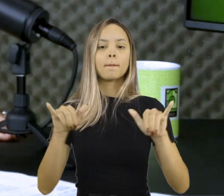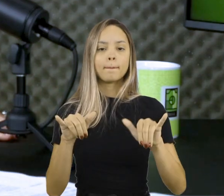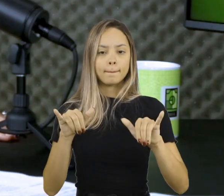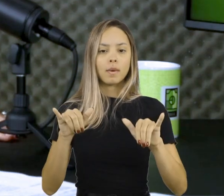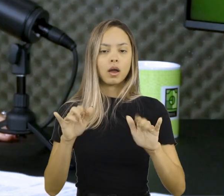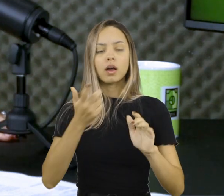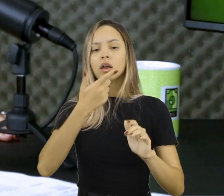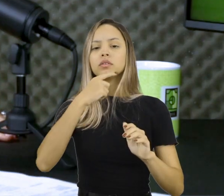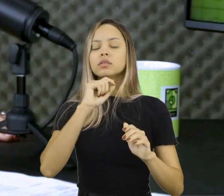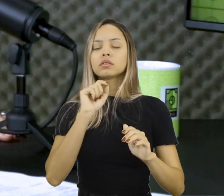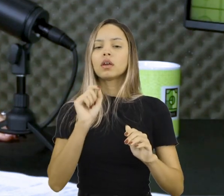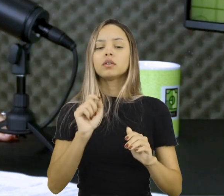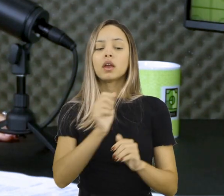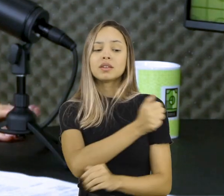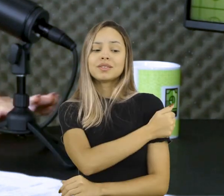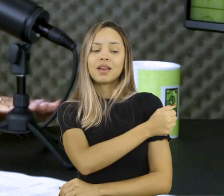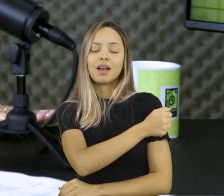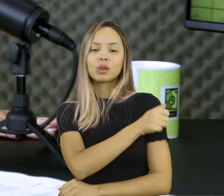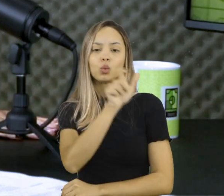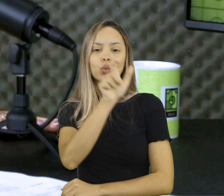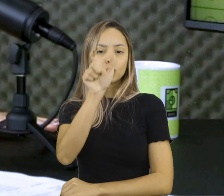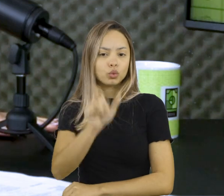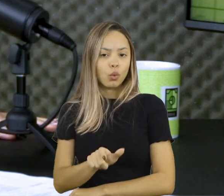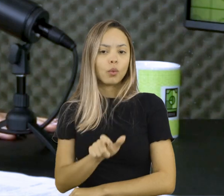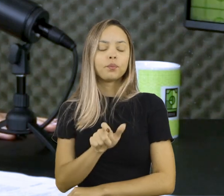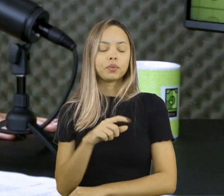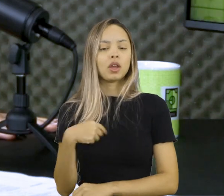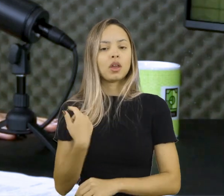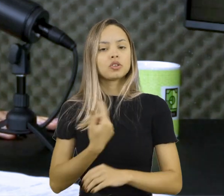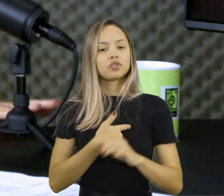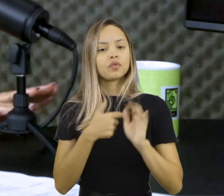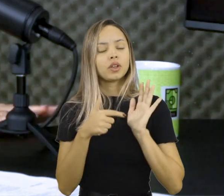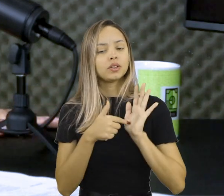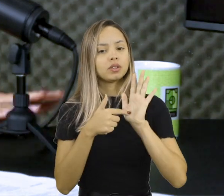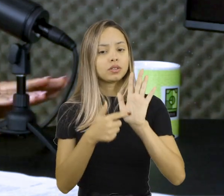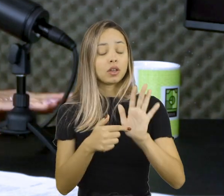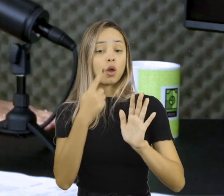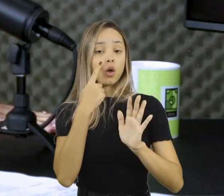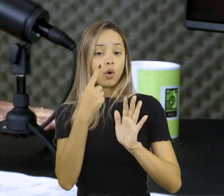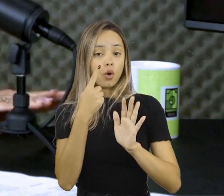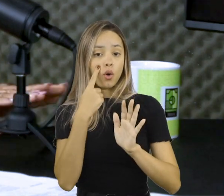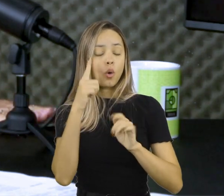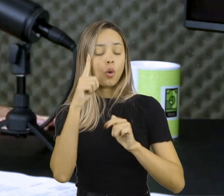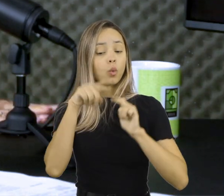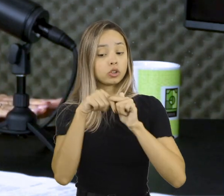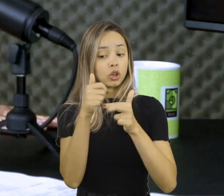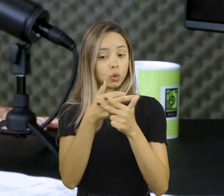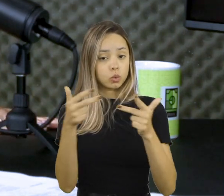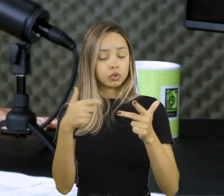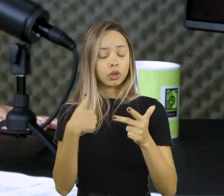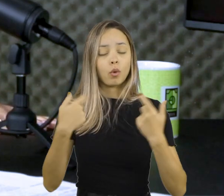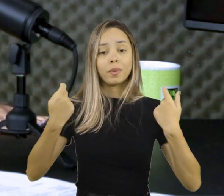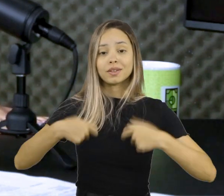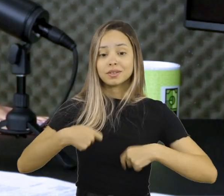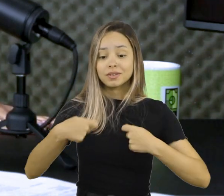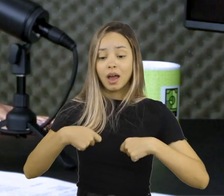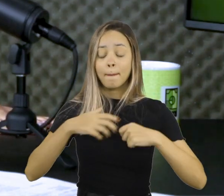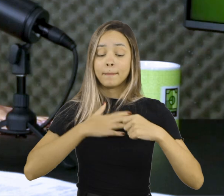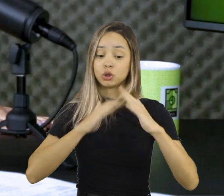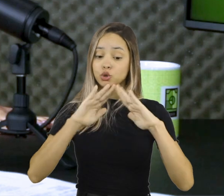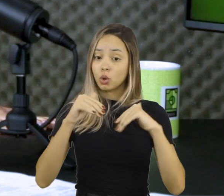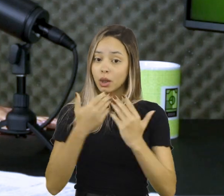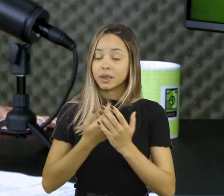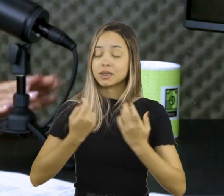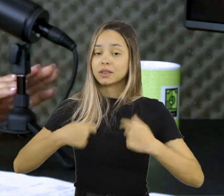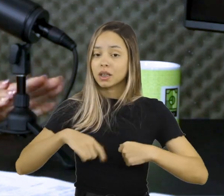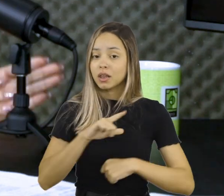quem é meu estudante E aí a gente vai dizer quais são os recursos que eu que a minha escola precisa ter